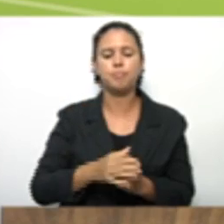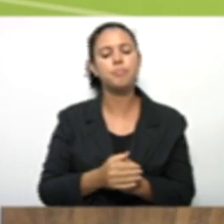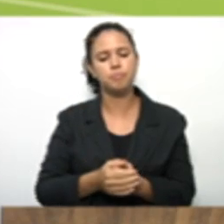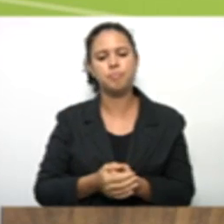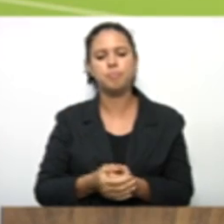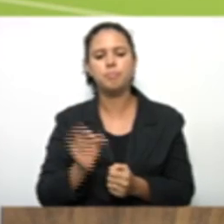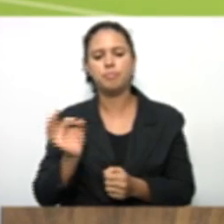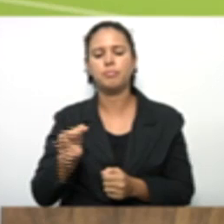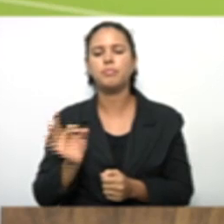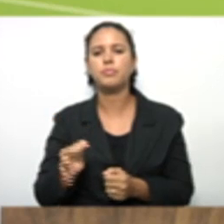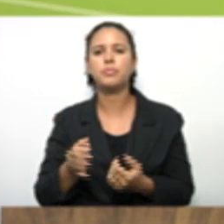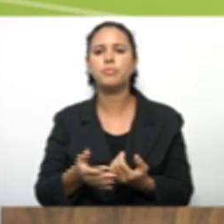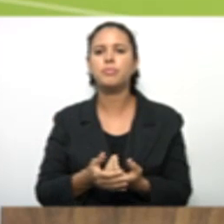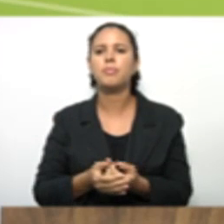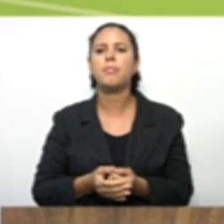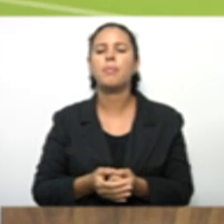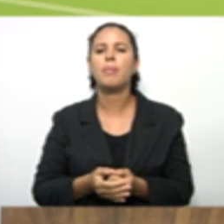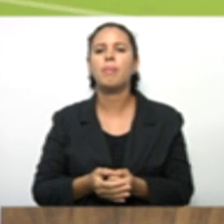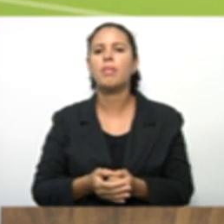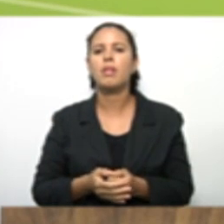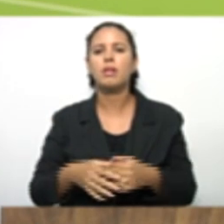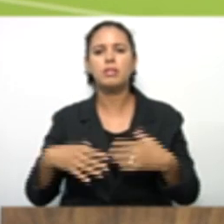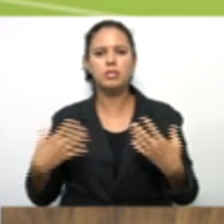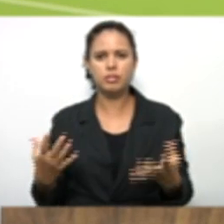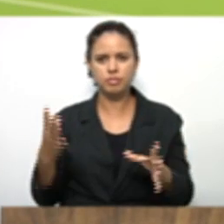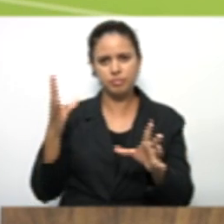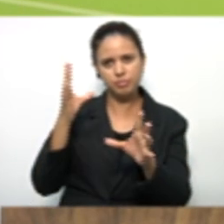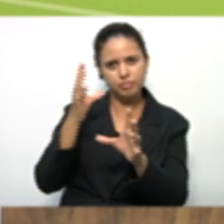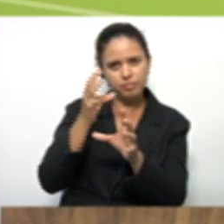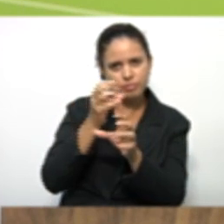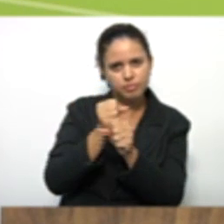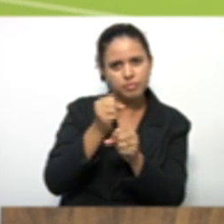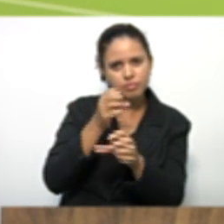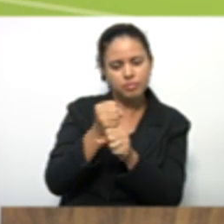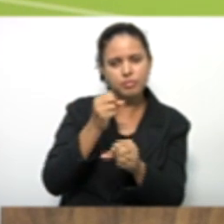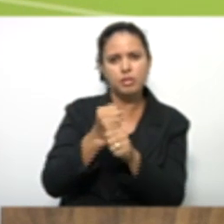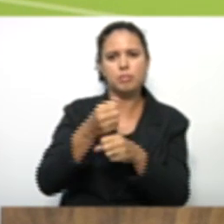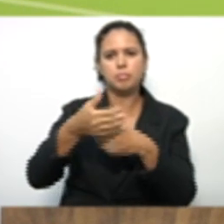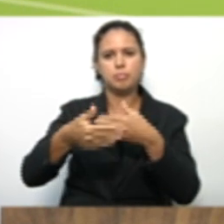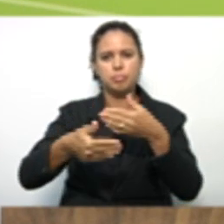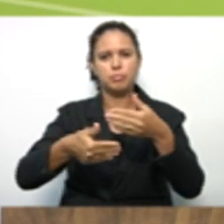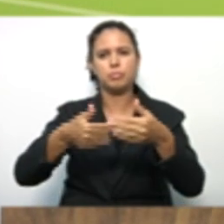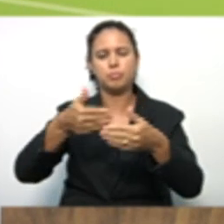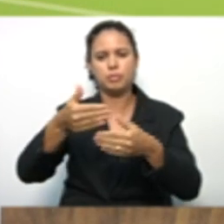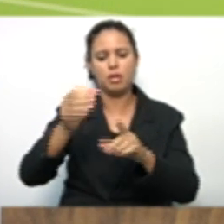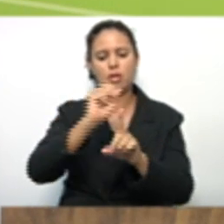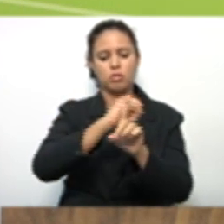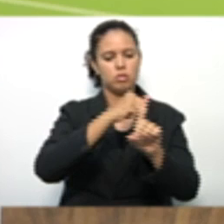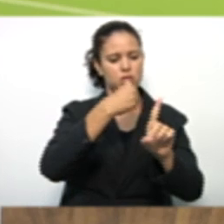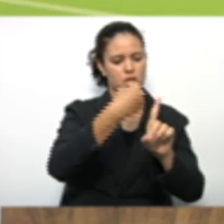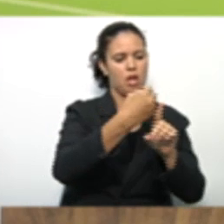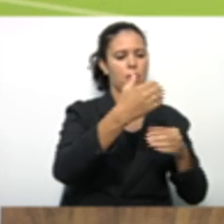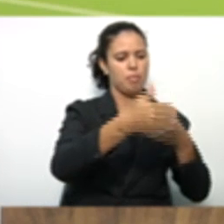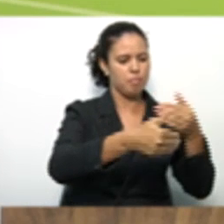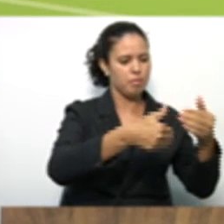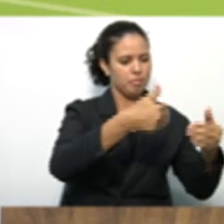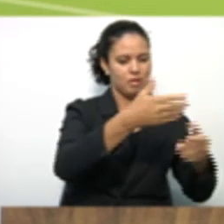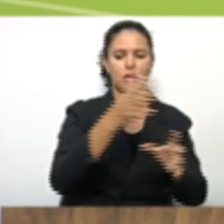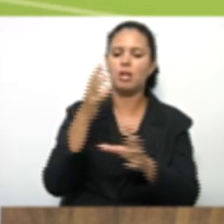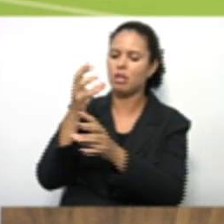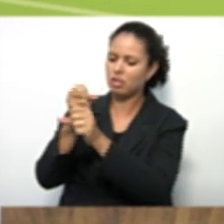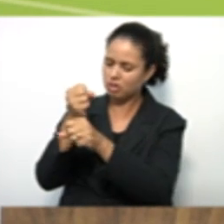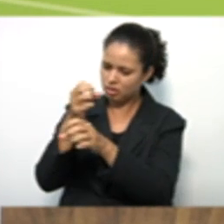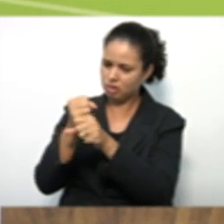até agora a gente viu o quê? Que a contabilidade, portanto, ela evoluiu de acordo com que a sociedade evoluiu, a economia foi evoluindo e houve